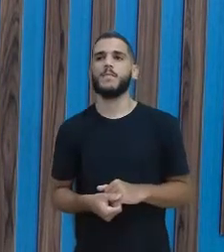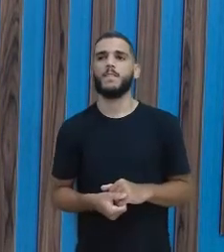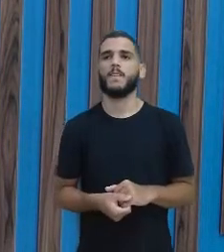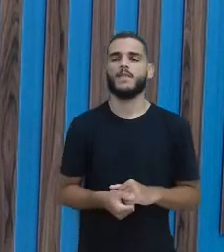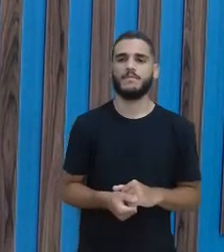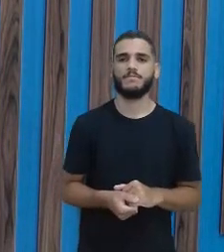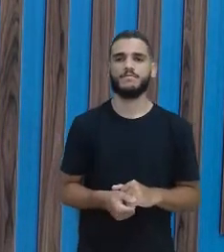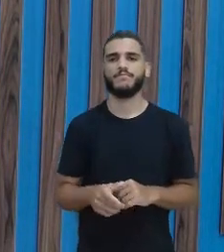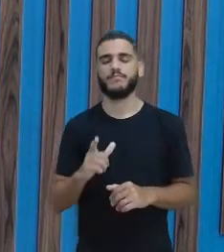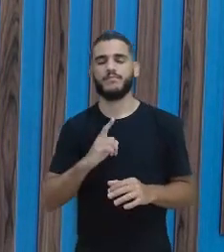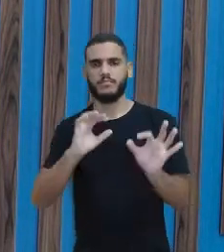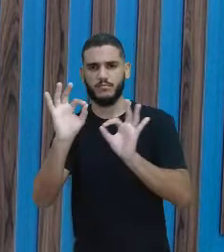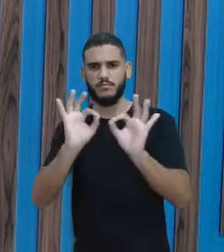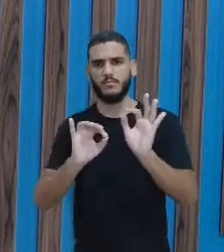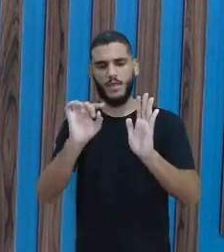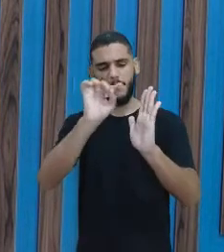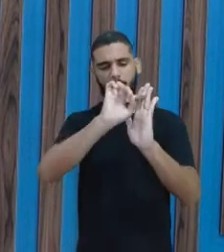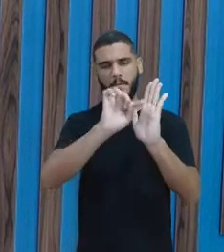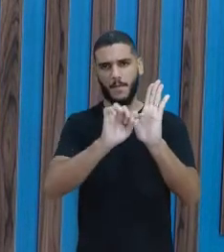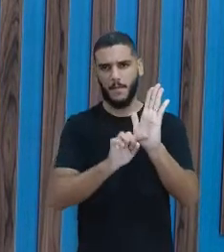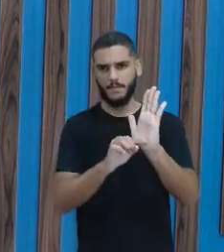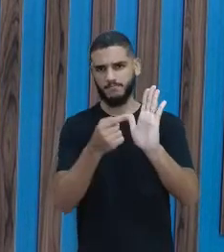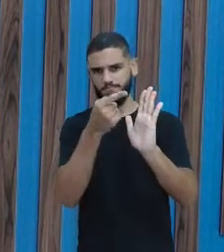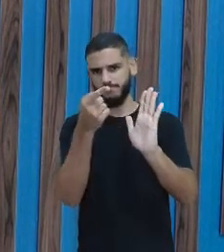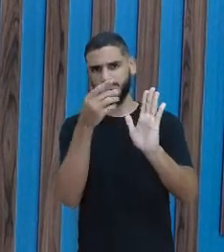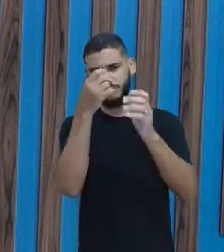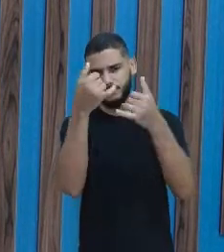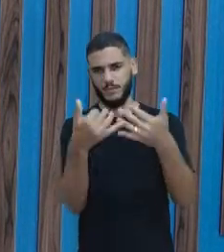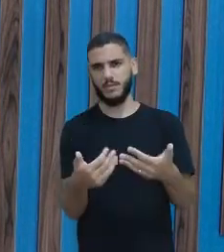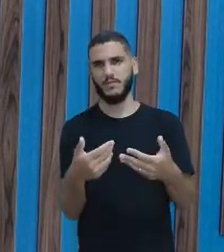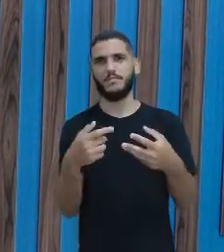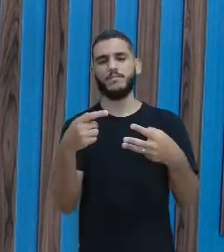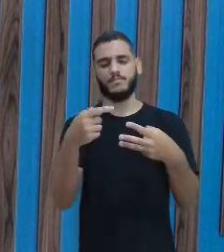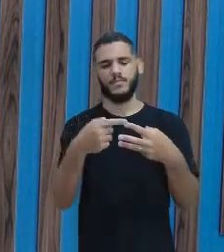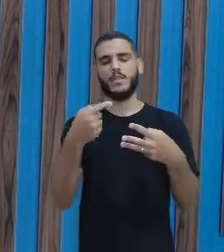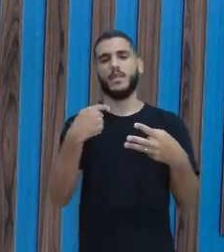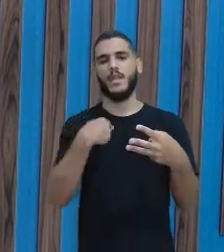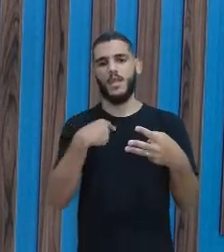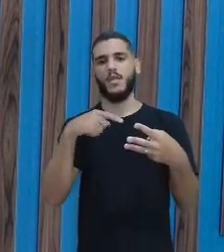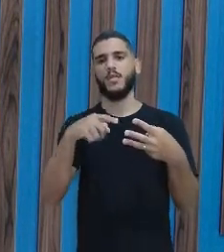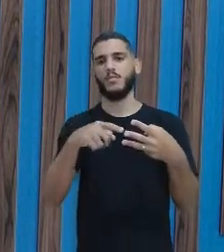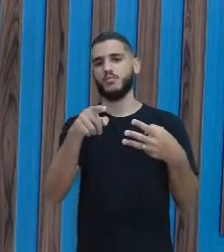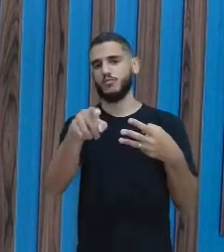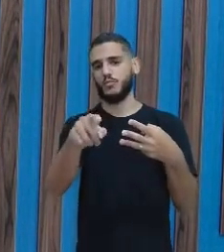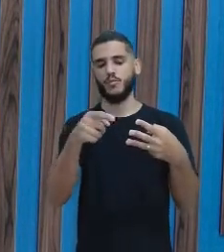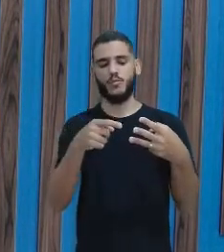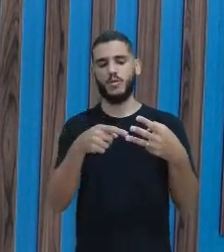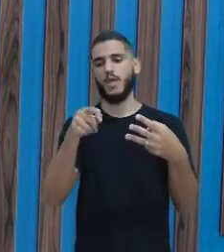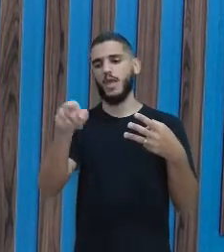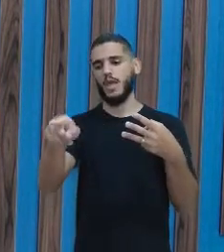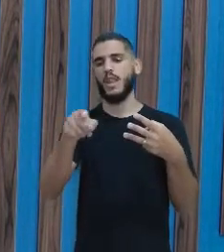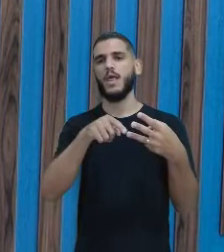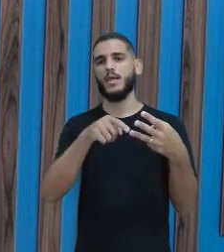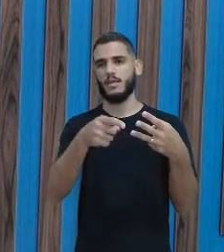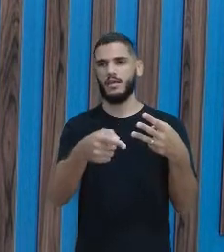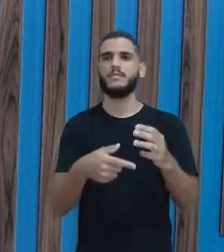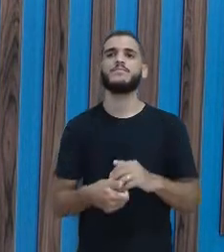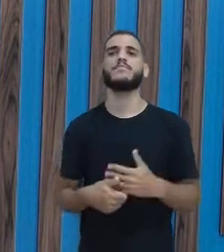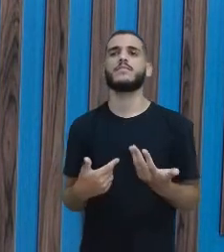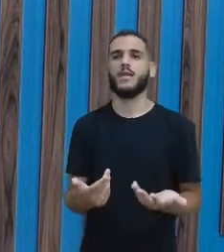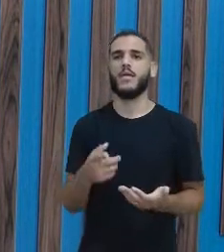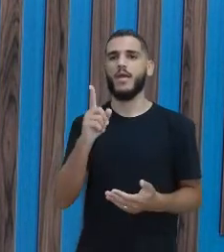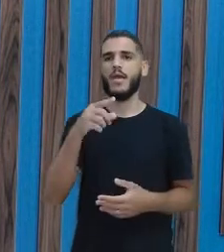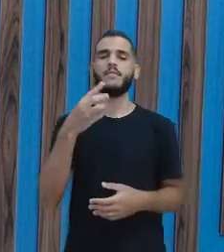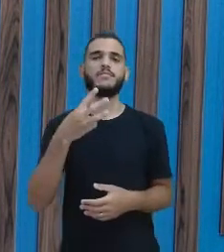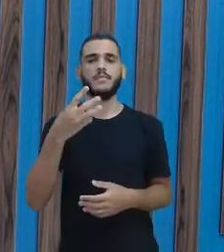essa organização que eu falei para vocês agora há pouco. Eu, tu, ele e ela. Esse ele e ela é a